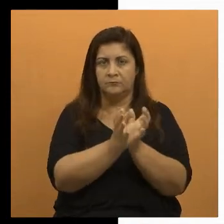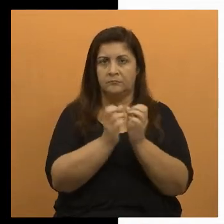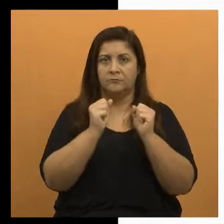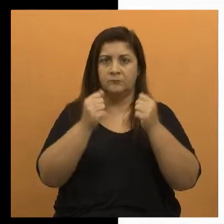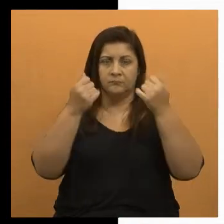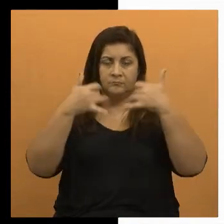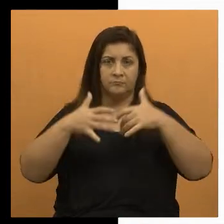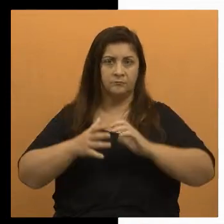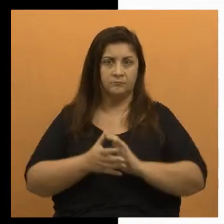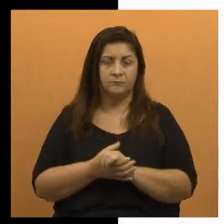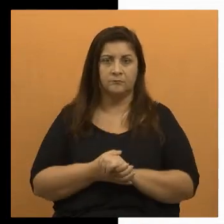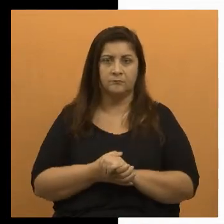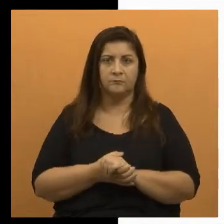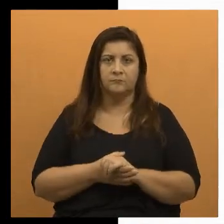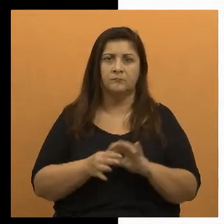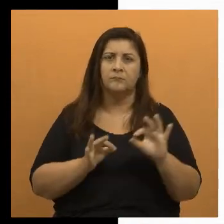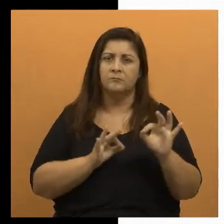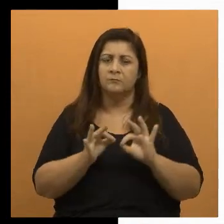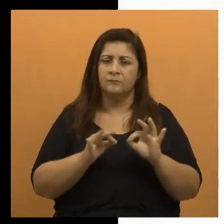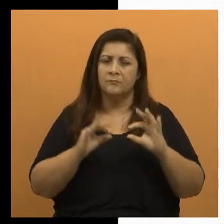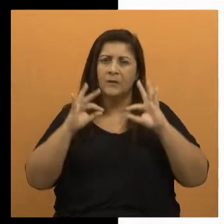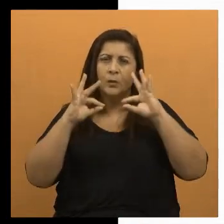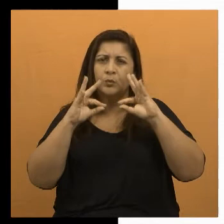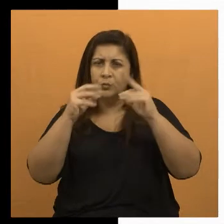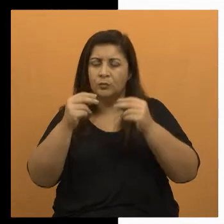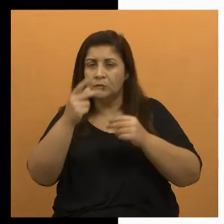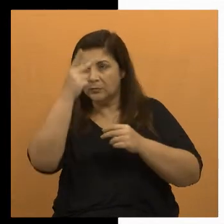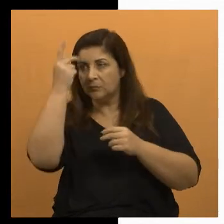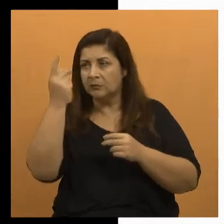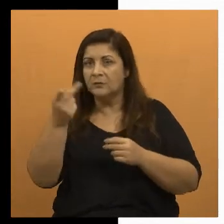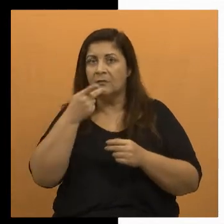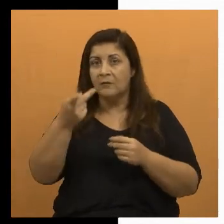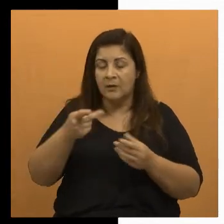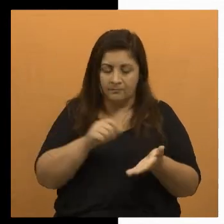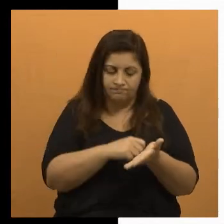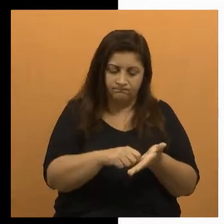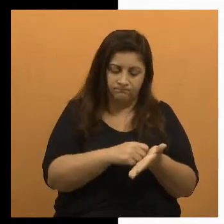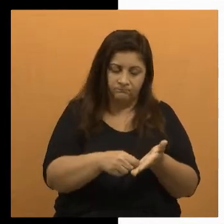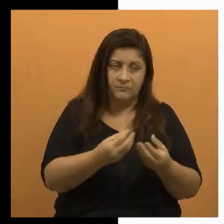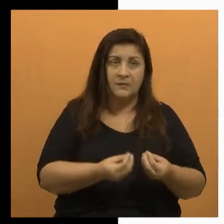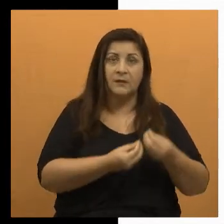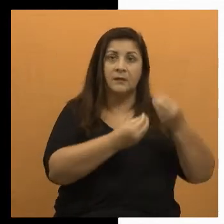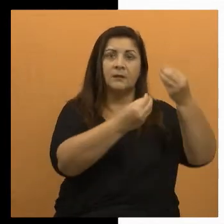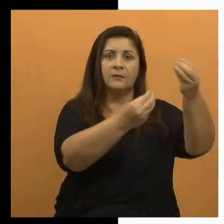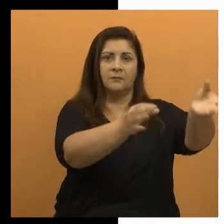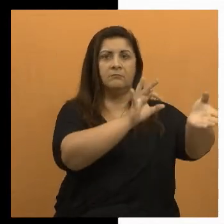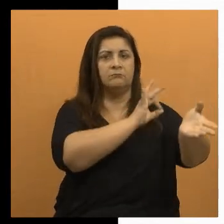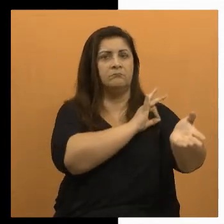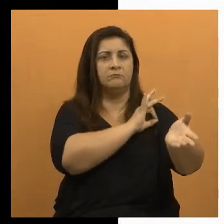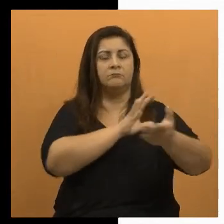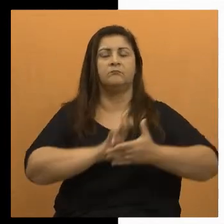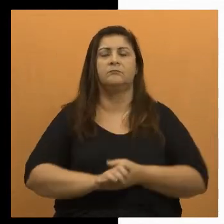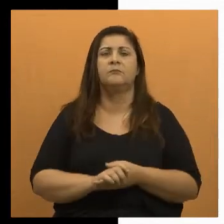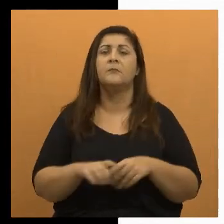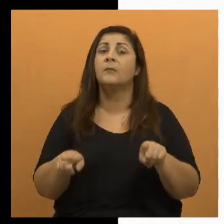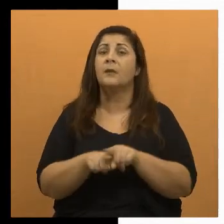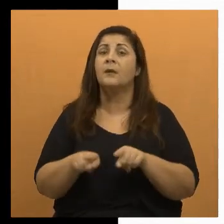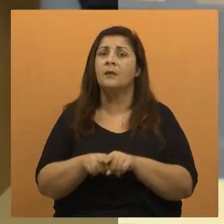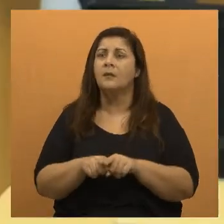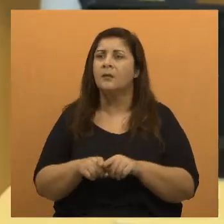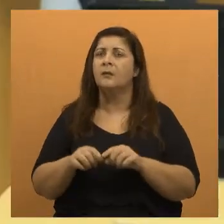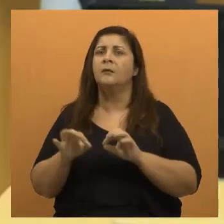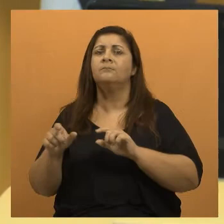aos órgãos competentes e apreciamos a resposta dos mesmos. Fazemos campanhas educativas